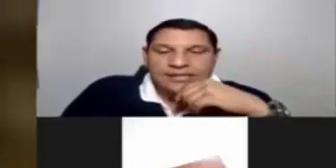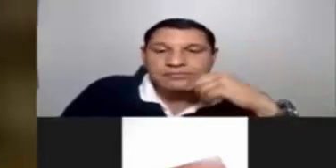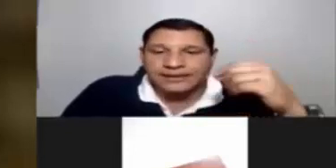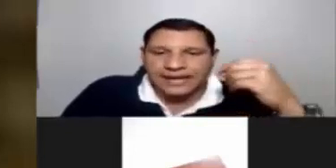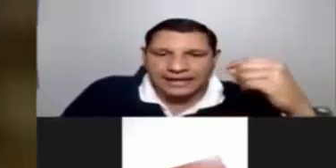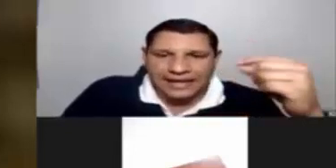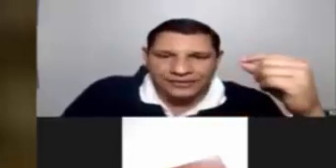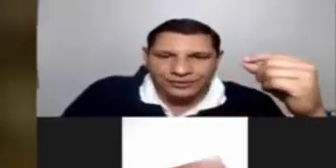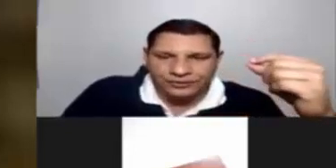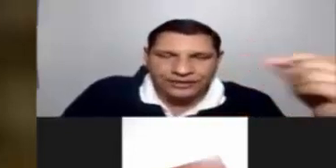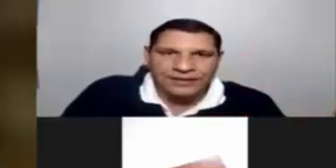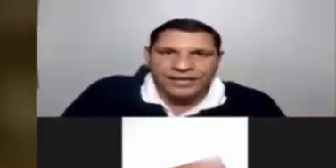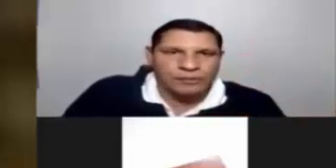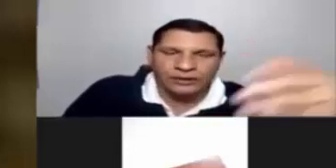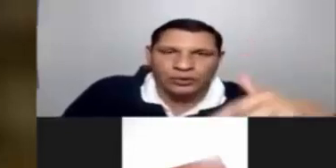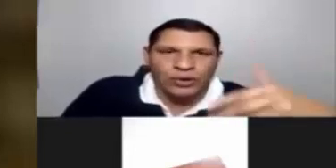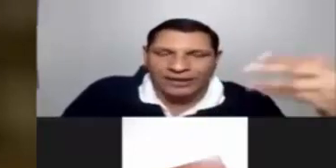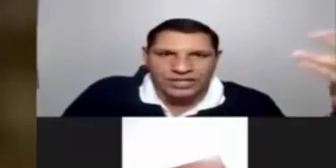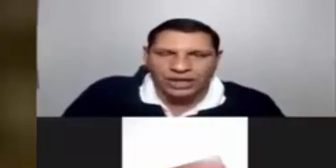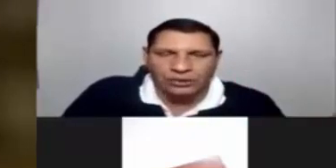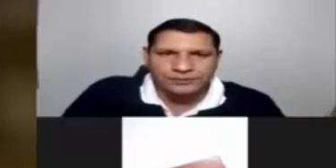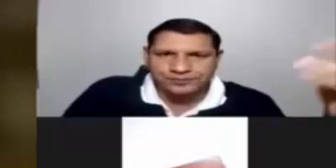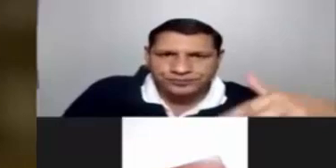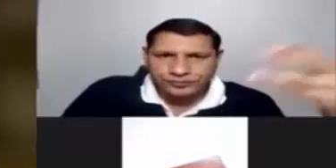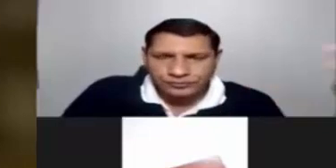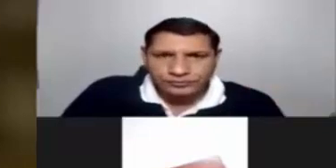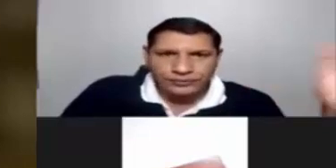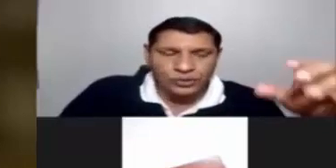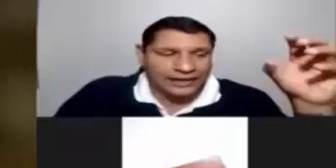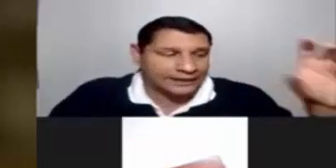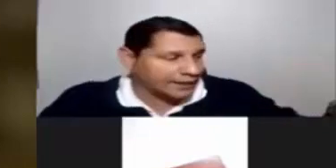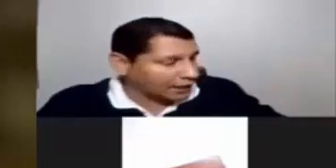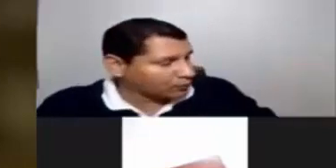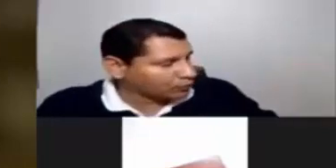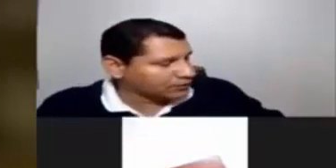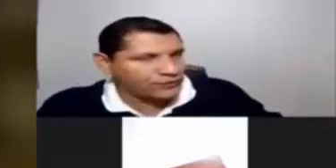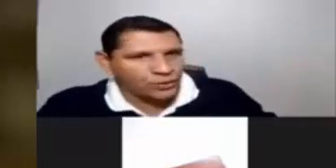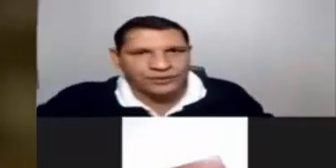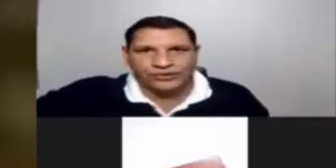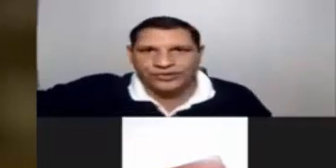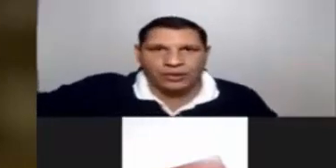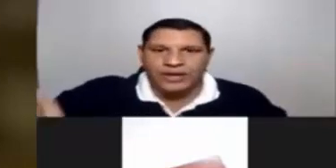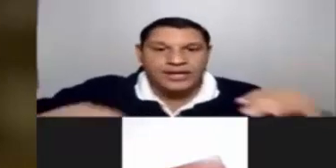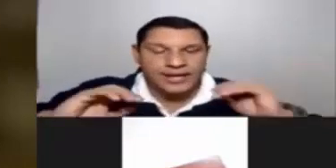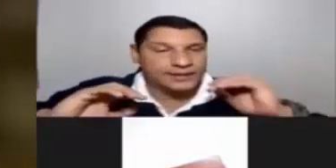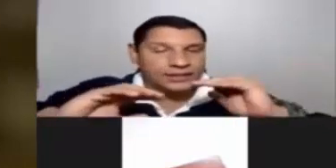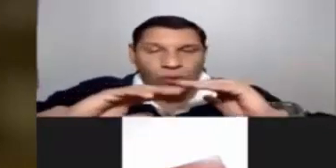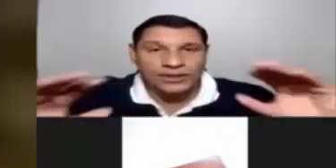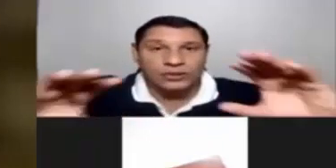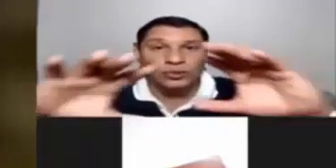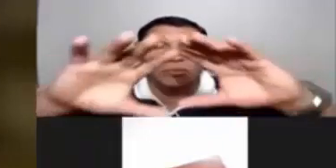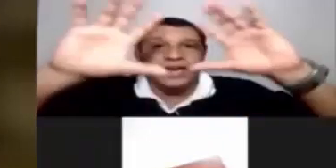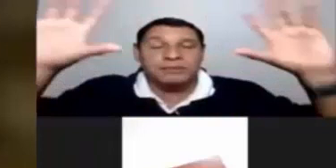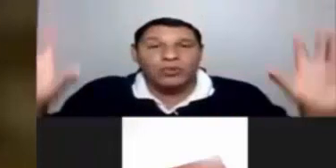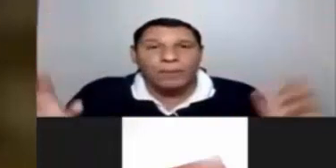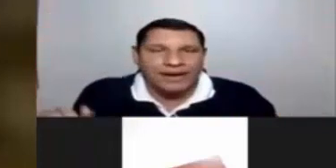e manda a Lázaro... Tá vendo aí como é que não é uma questão de o cara estar lá no mundo inferior e vendo o céu? Eles estão